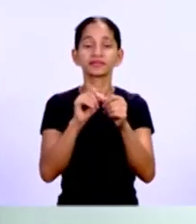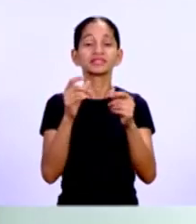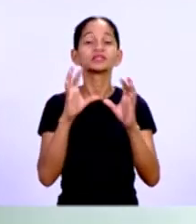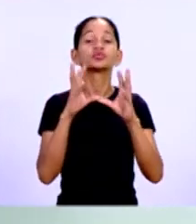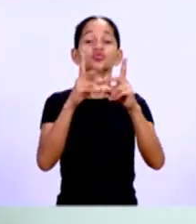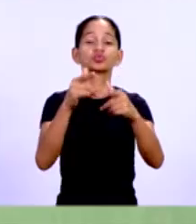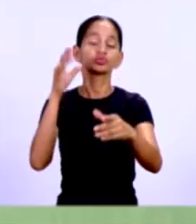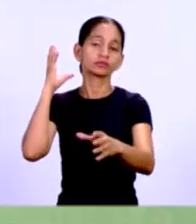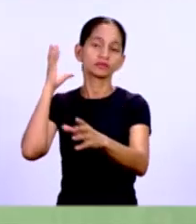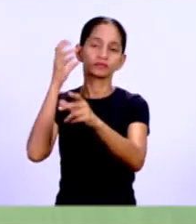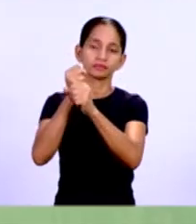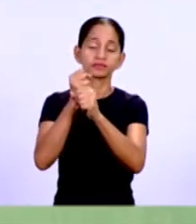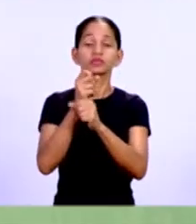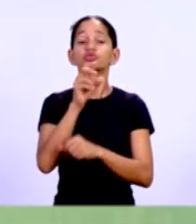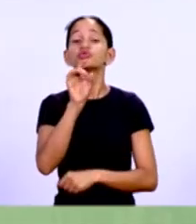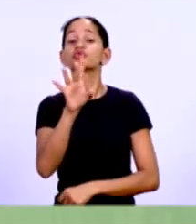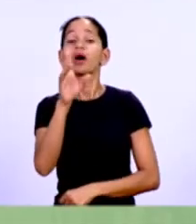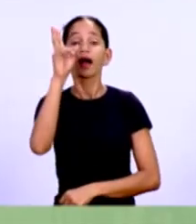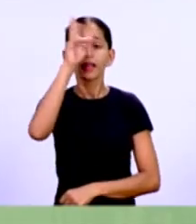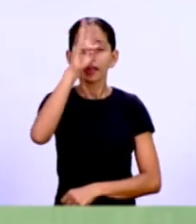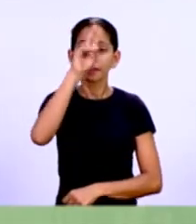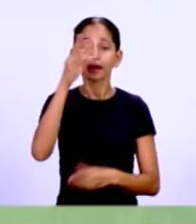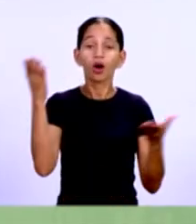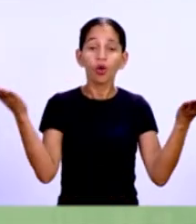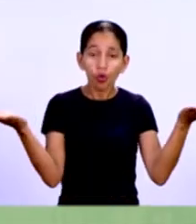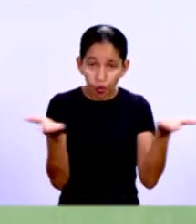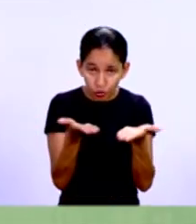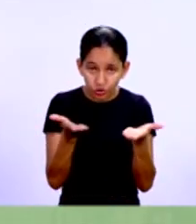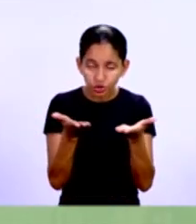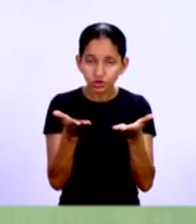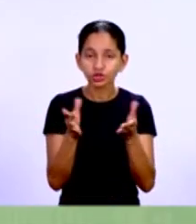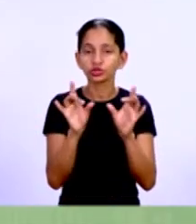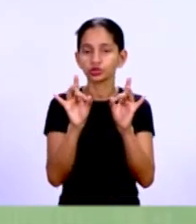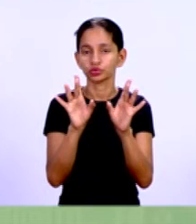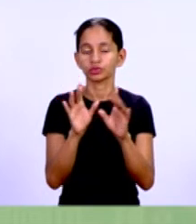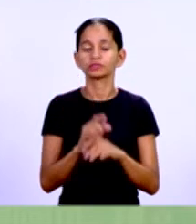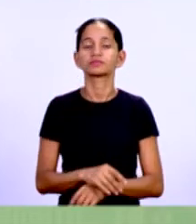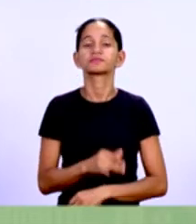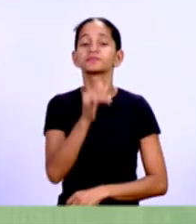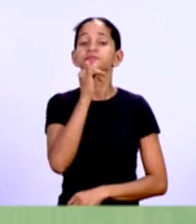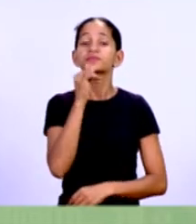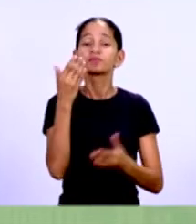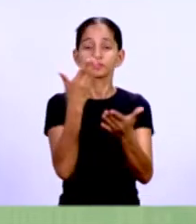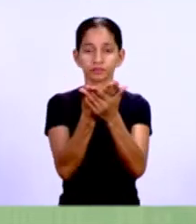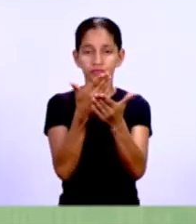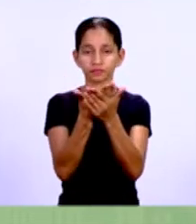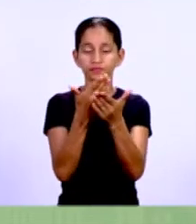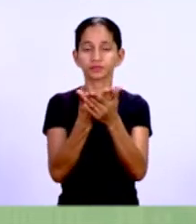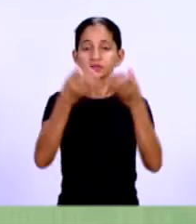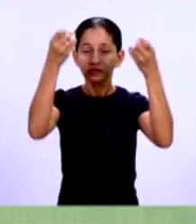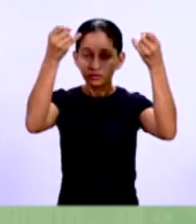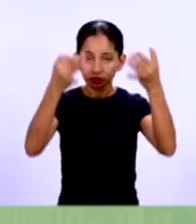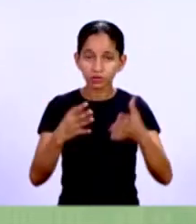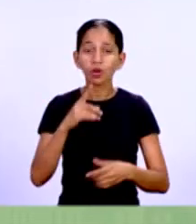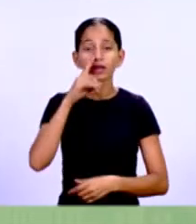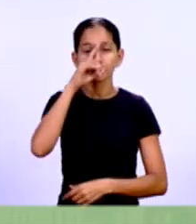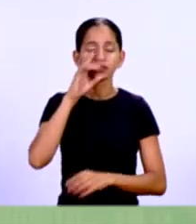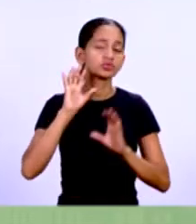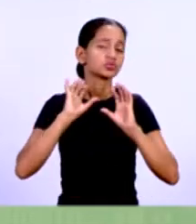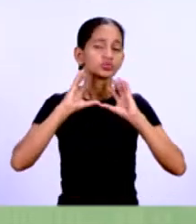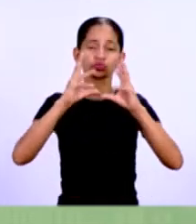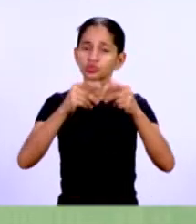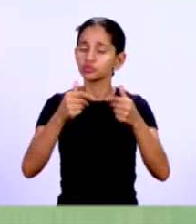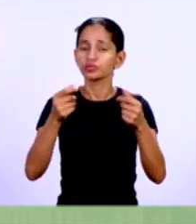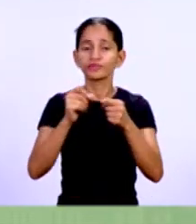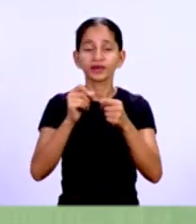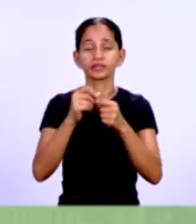revisão. Relembrando então o que nós vimos na aula de hoje. Na aula de hoje, nós falamos de risco. Sobre risco,